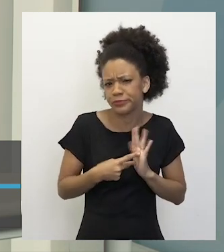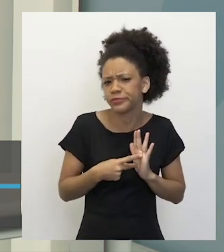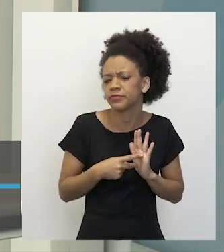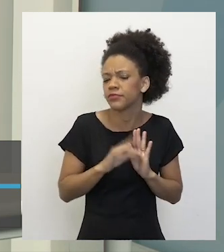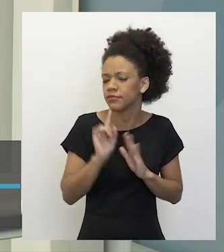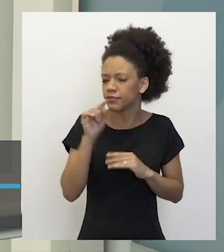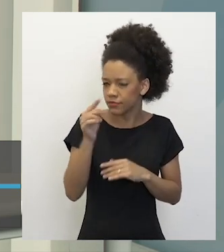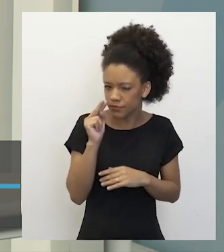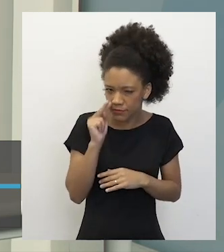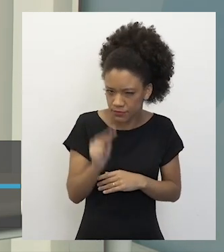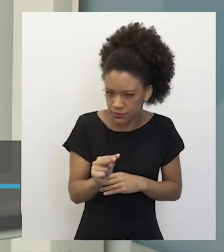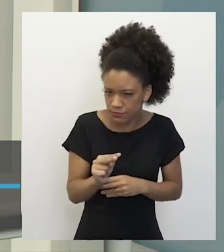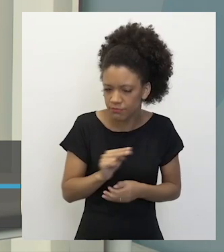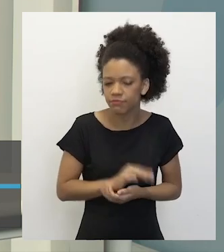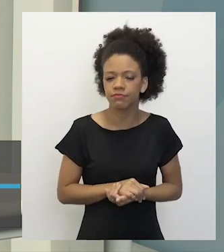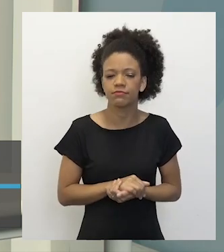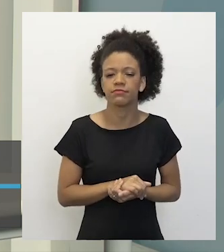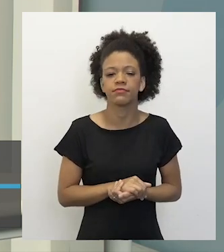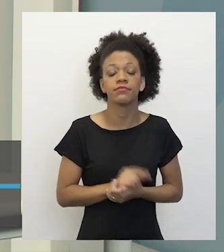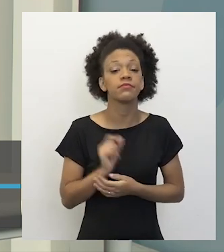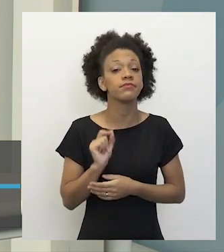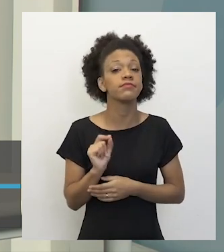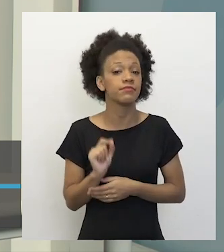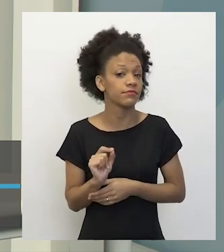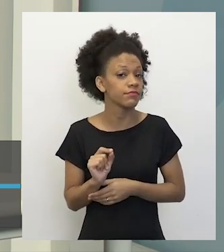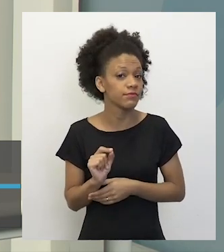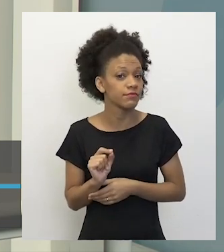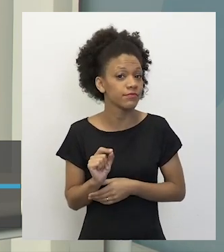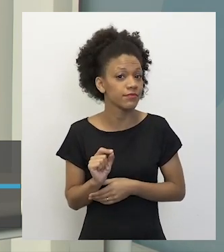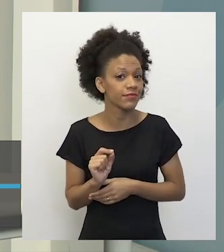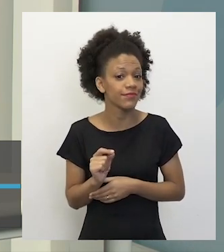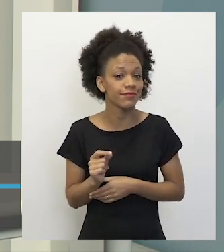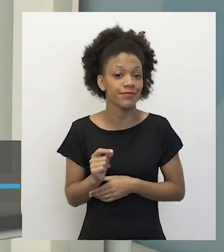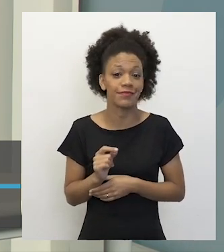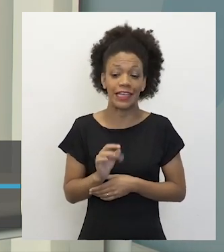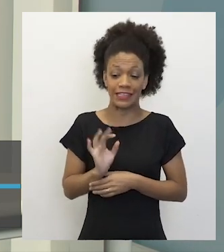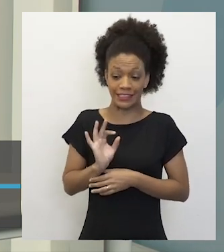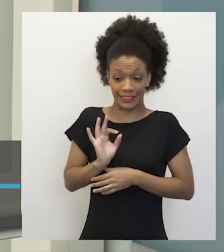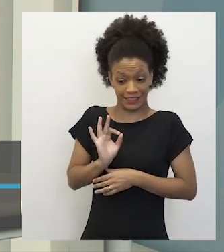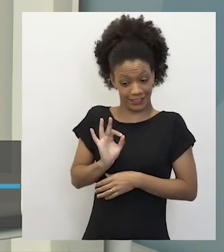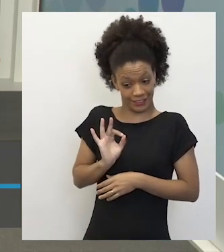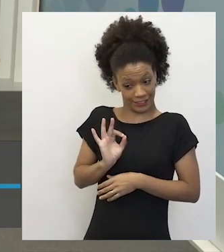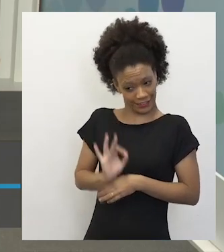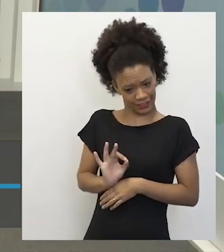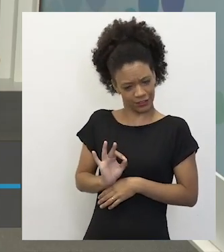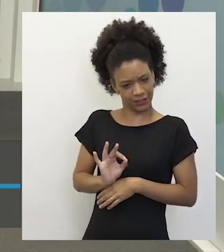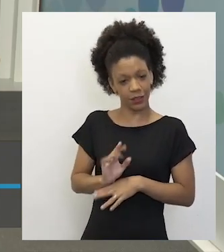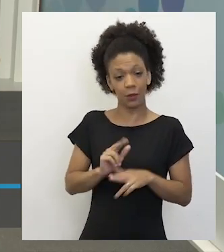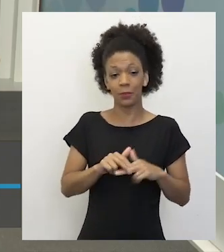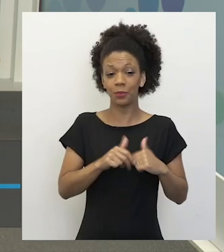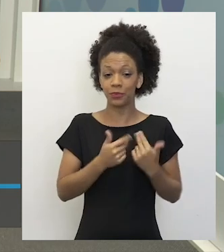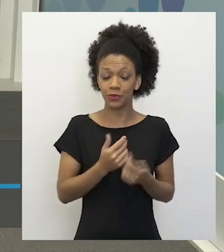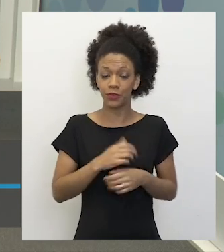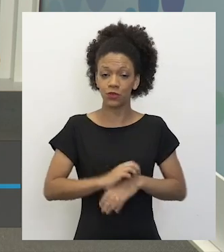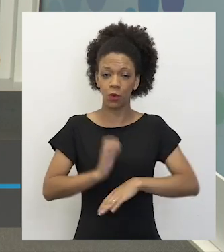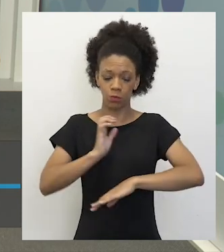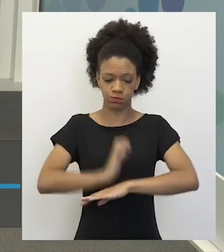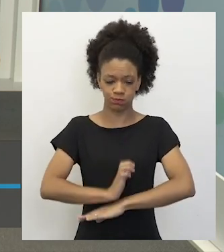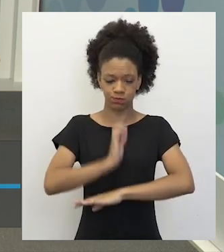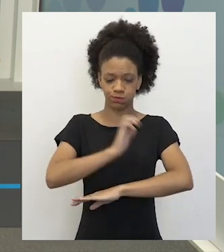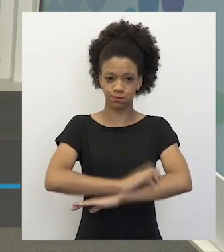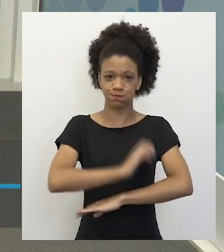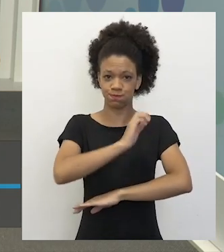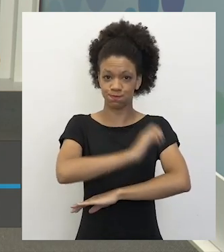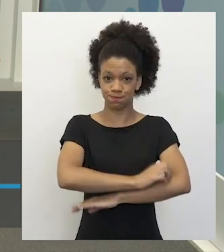mais pra frente, né, Lucy? Que estivessem certos, certo? Exatamente. Por isso que o sapo acha aquilo